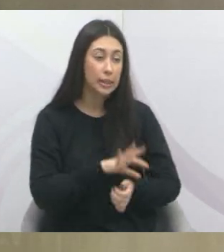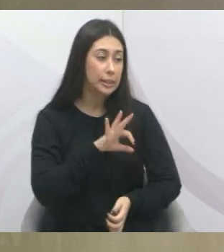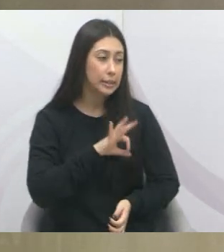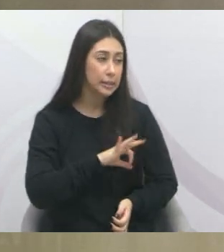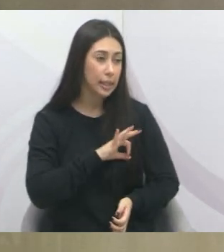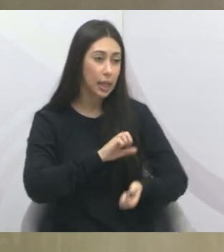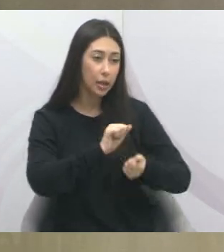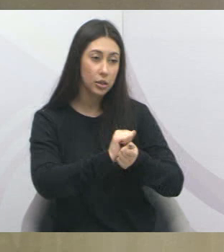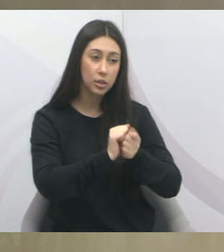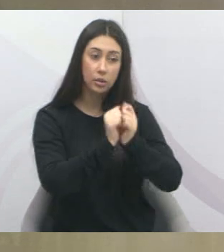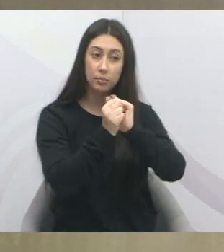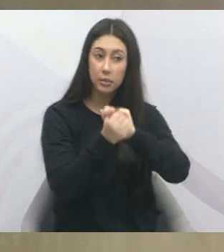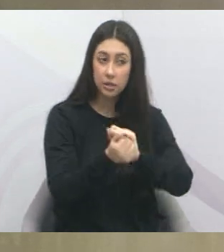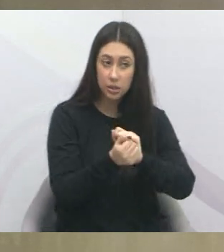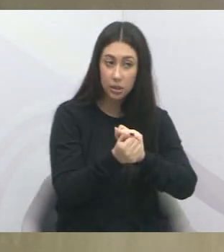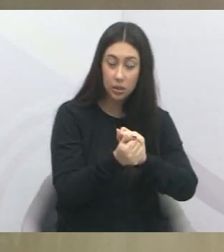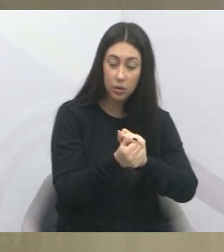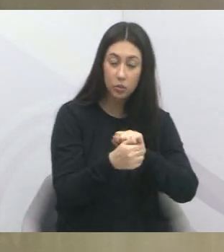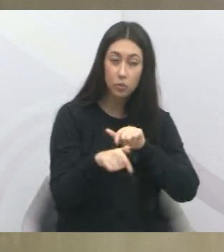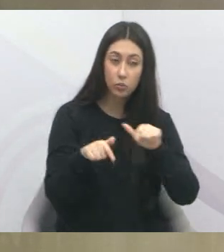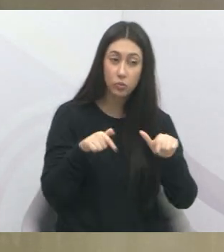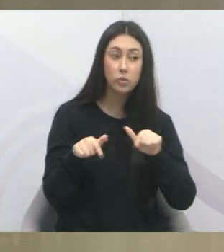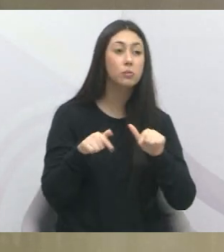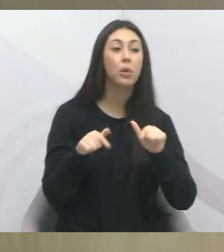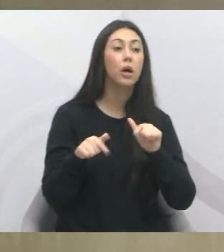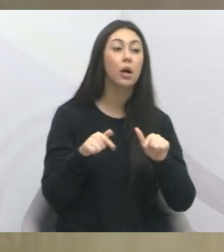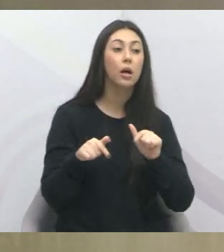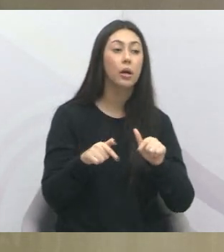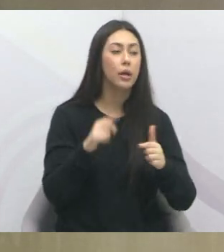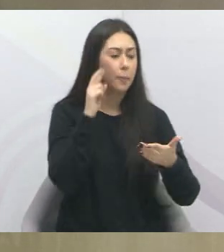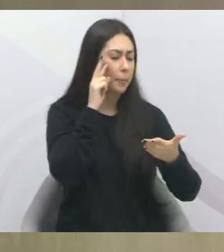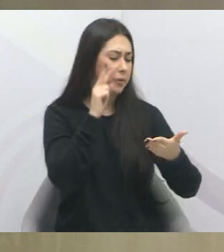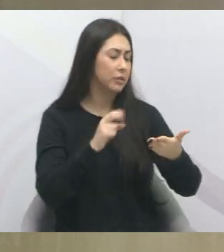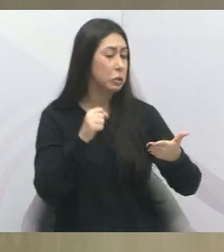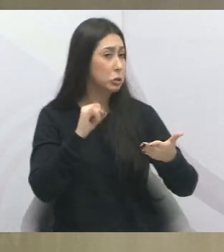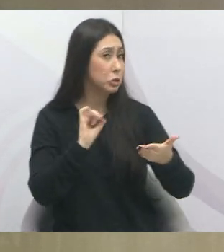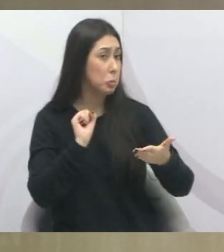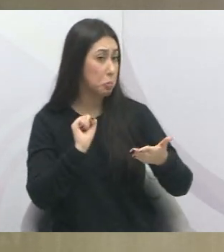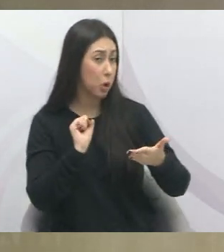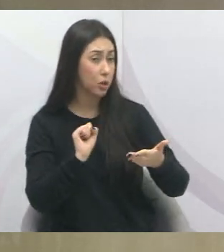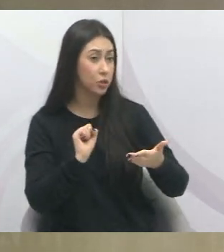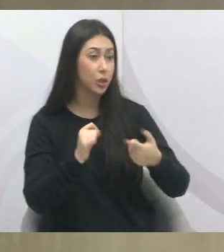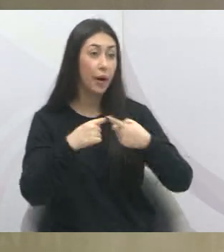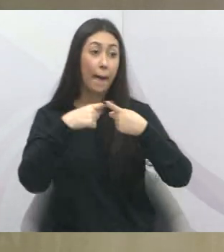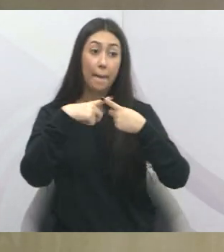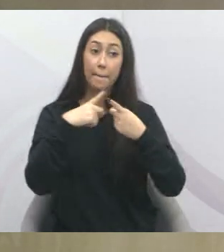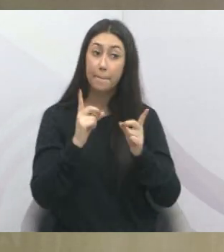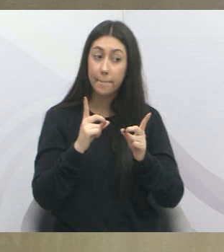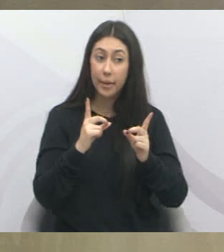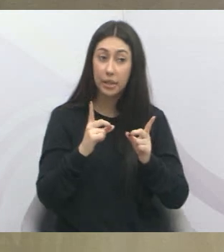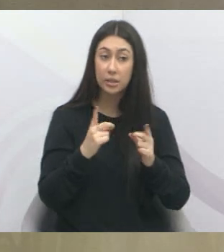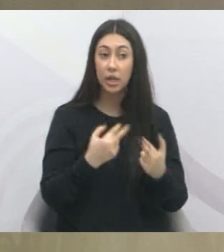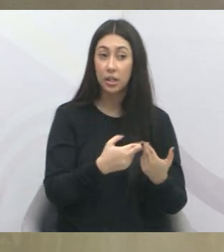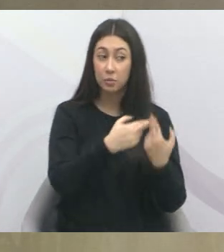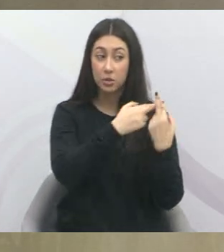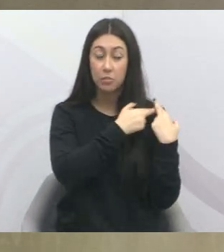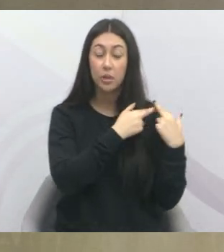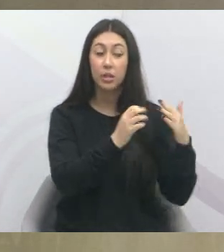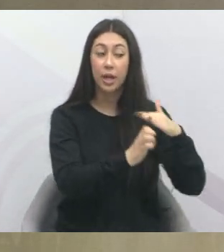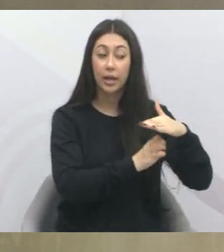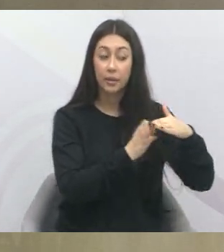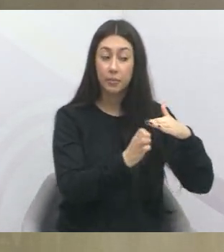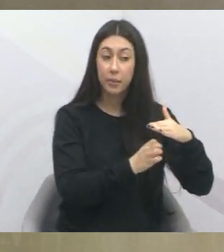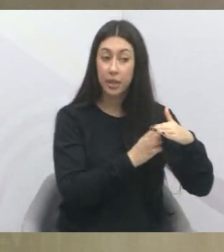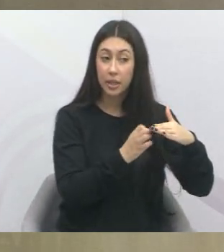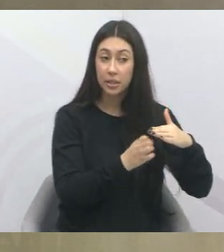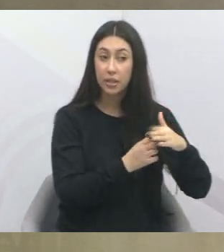readequação dos valores dos serviços médicos para ver se cabe ou não. Mas isso é uma tratativa da Caminho de Damasco com